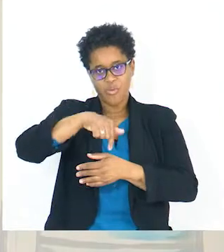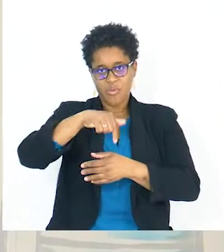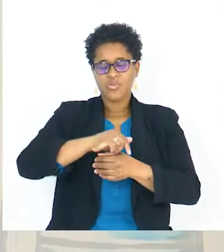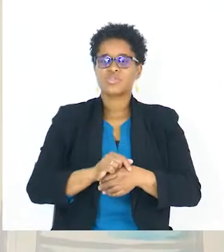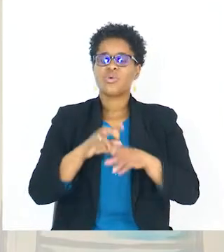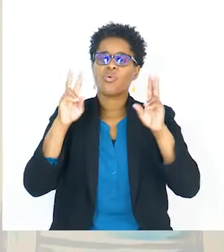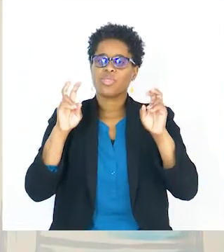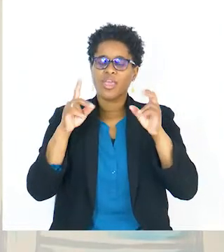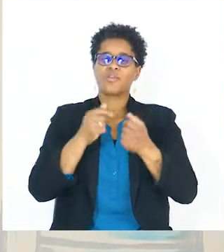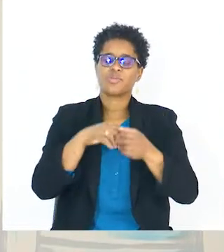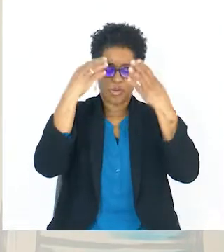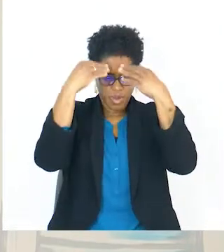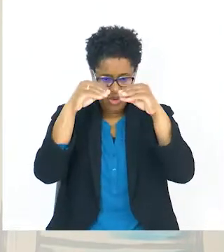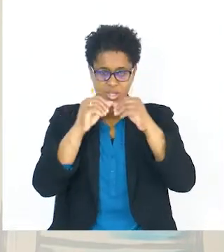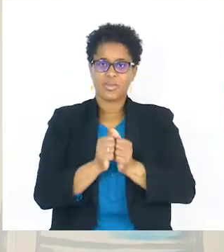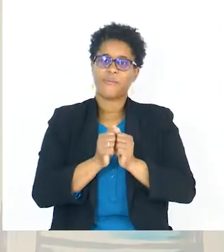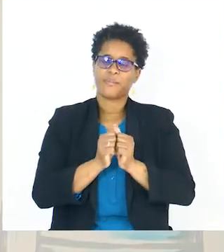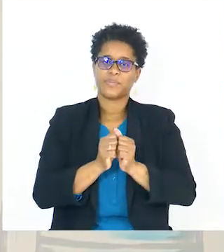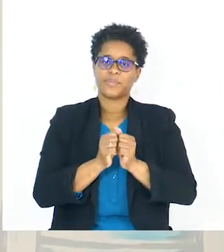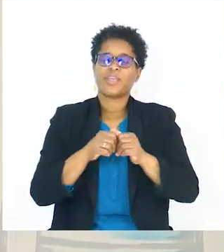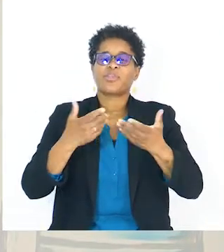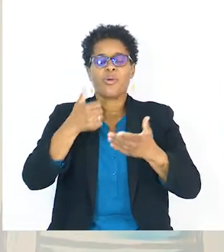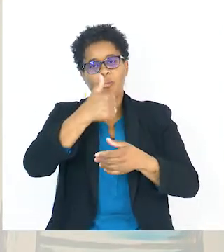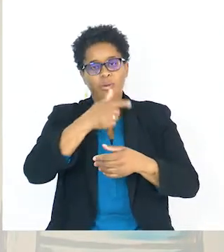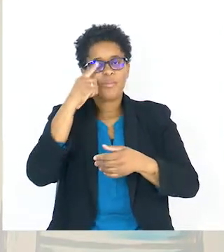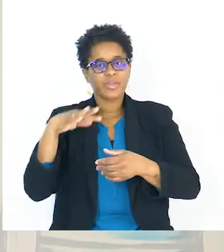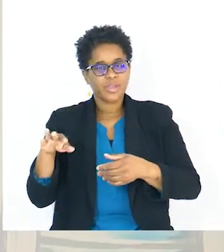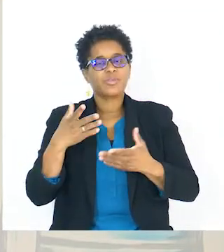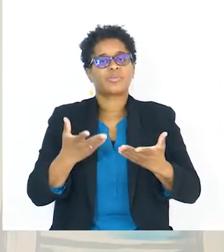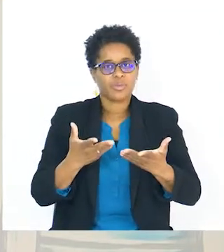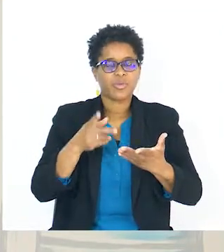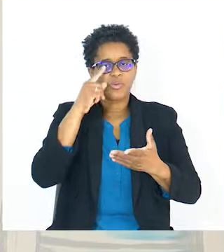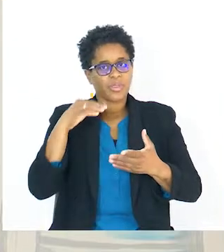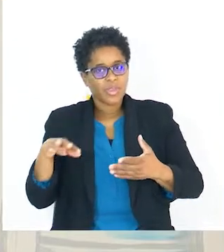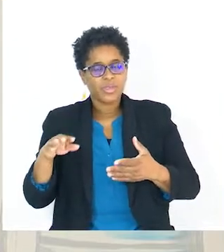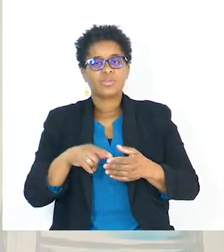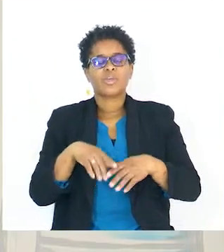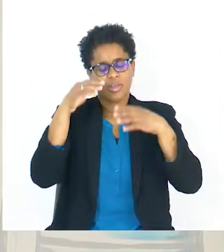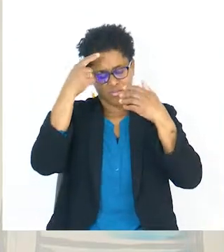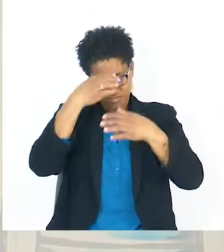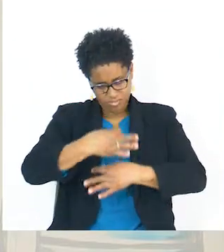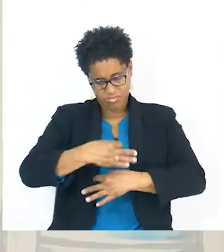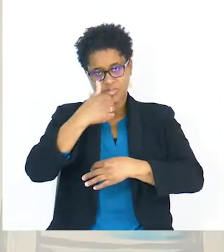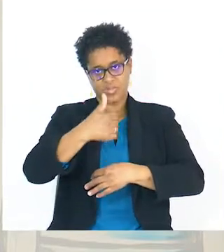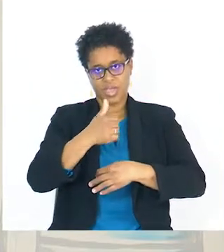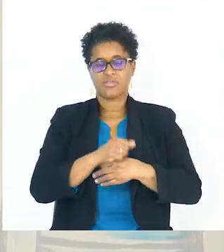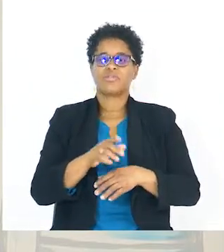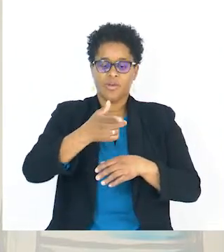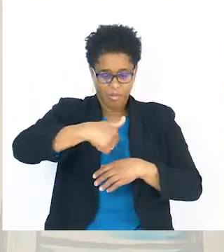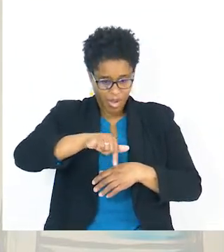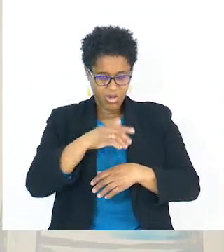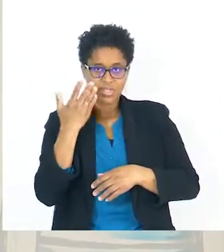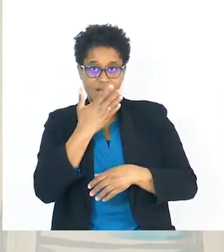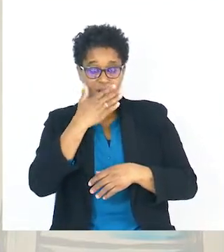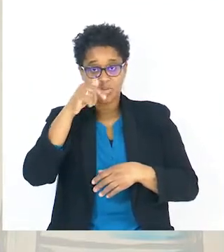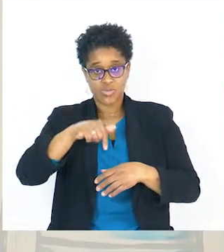hoje com o tema sobre a educação. Então, o bom menino significa um menino educado. E para a